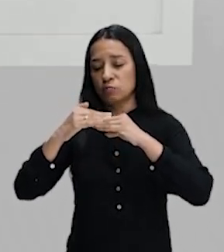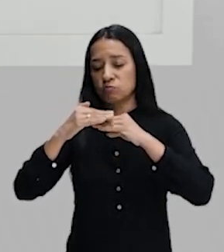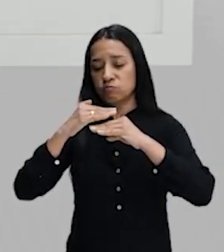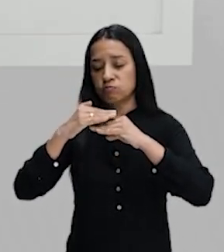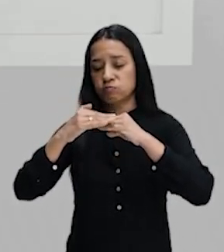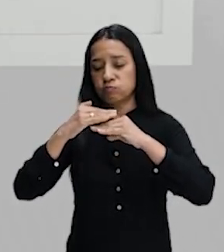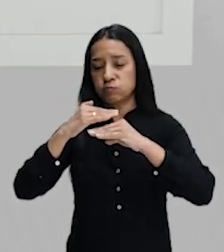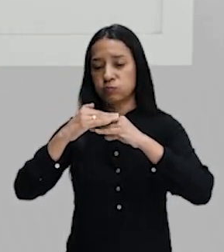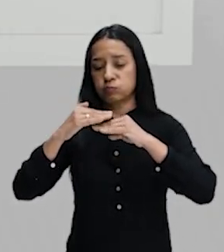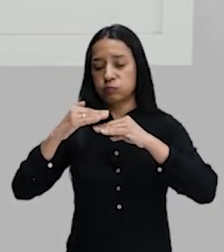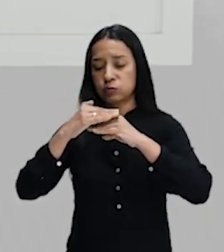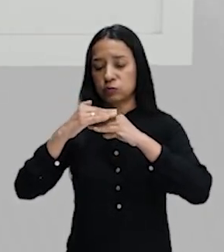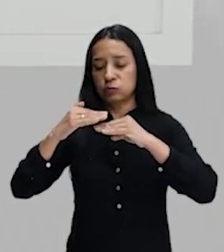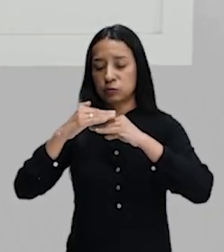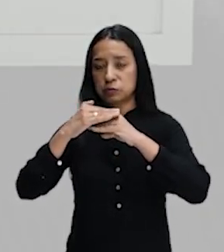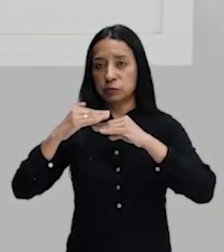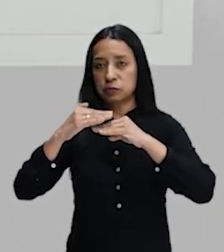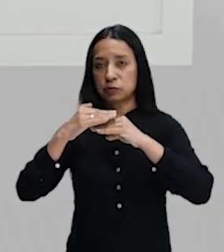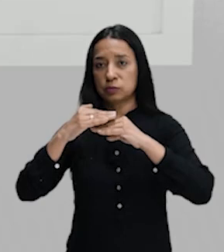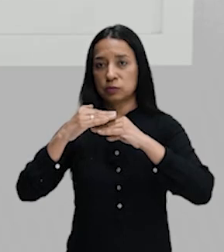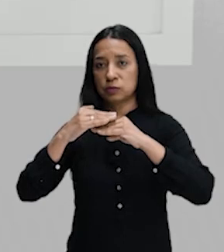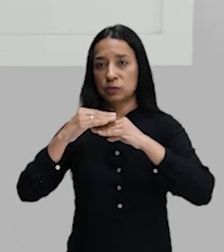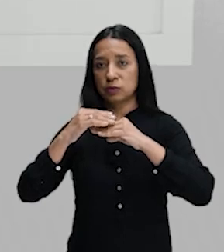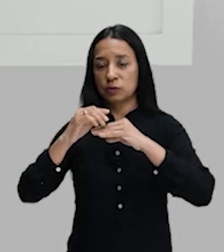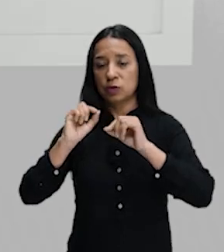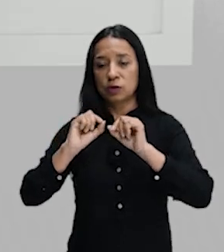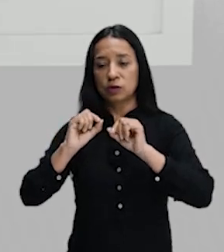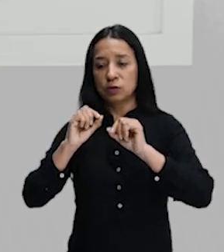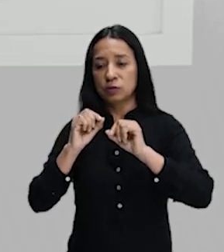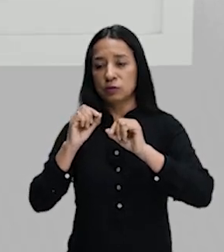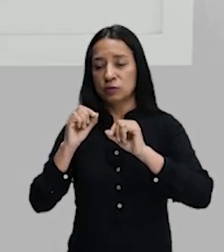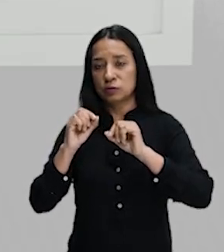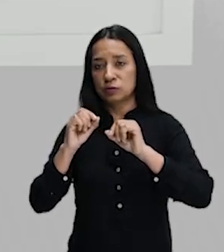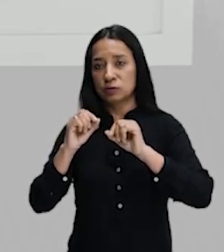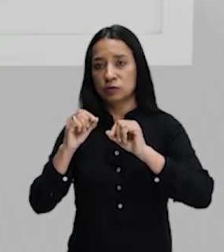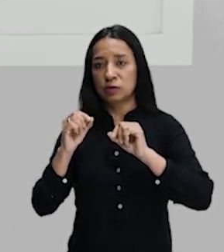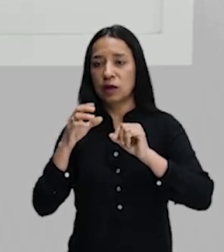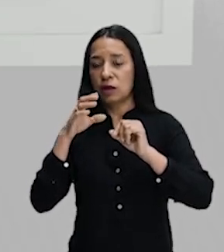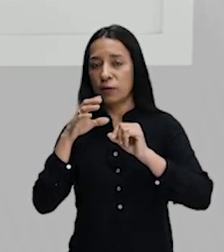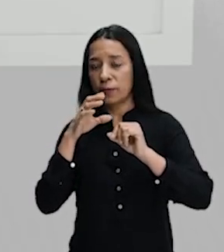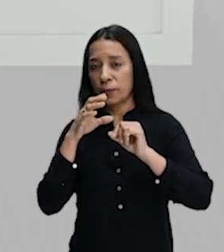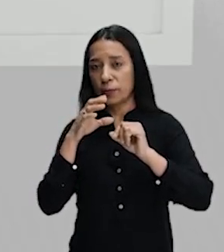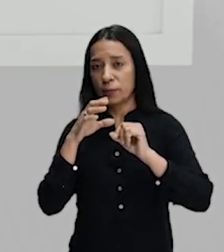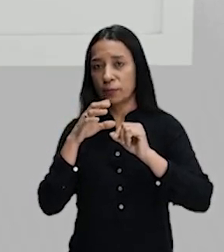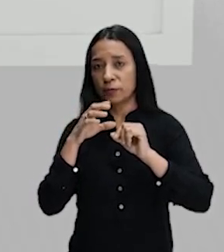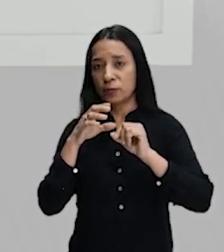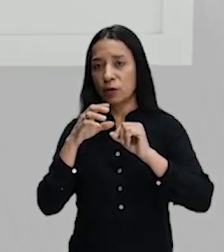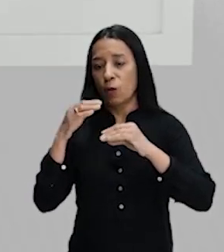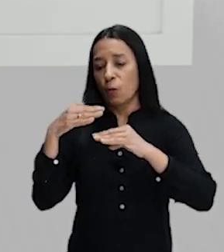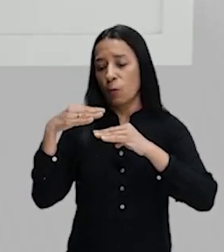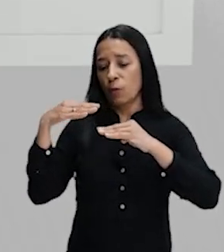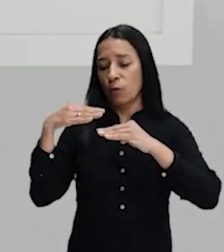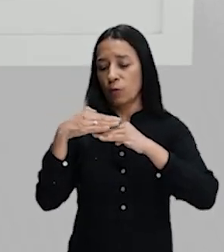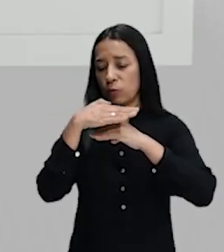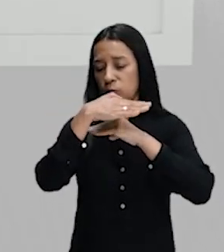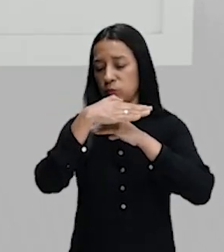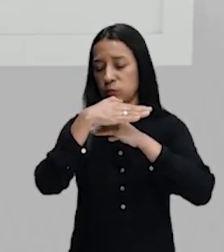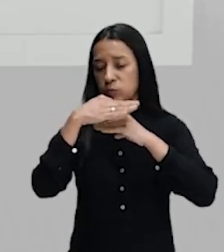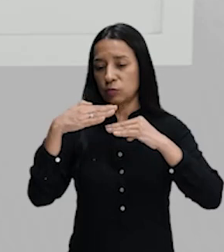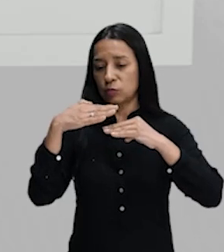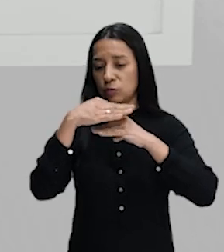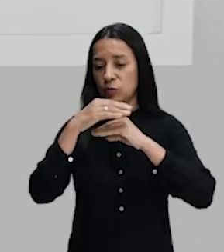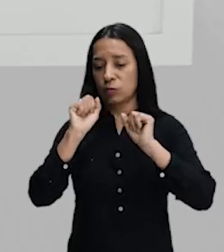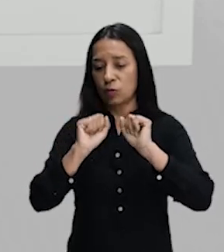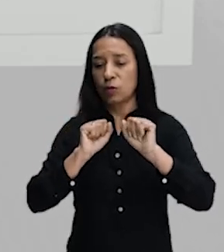mudança magnética de polo magnético e com isso fazer com que esse trem ele se sinta atraído, né, por um polo magnético e ele possa se